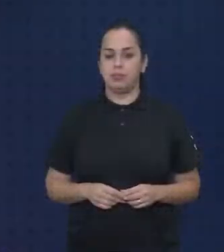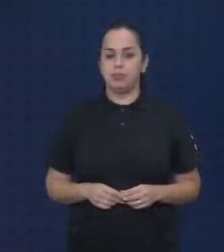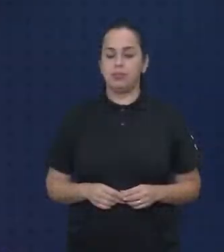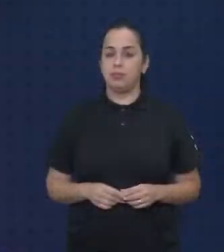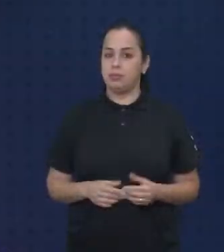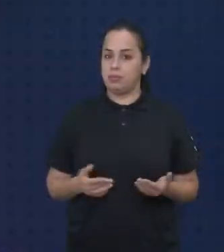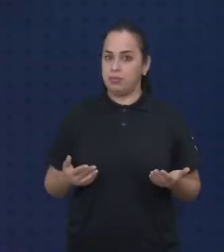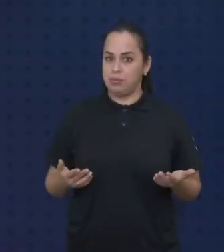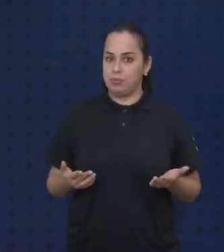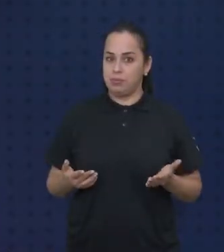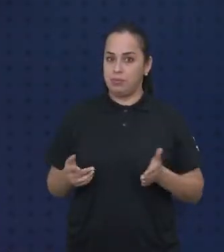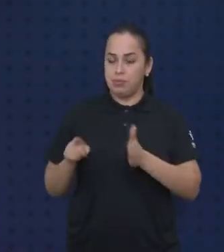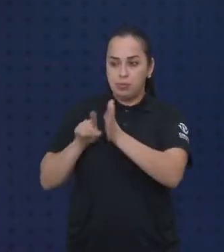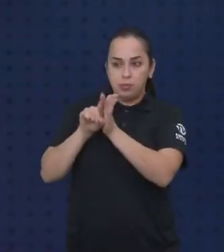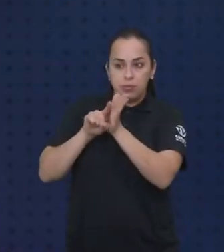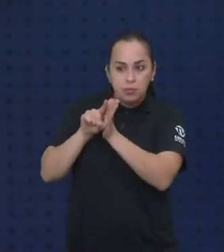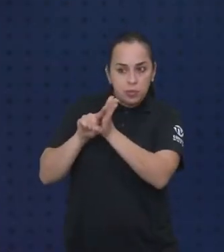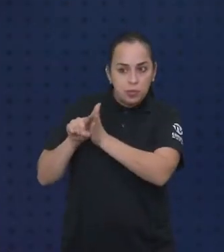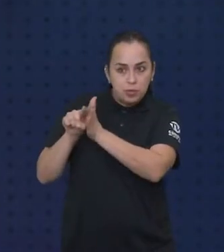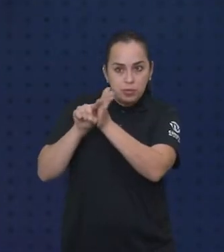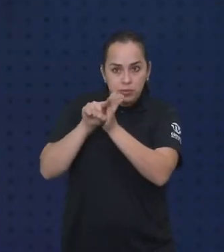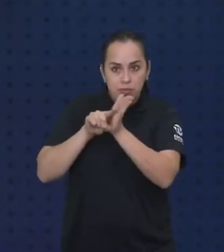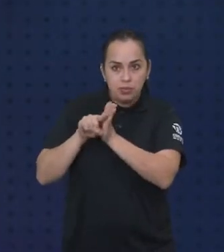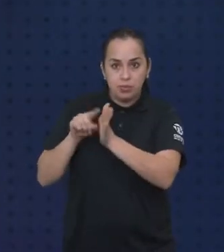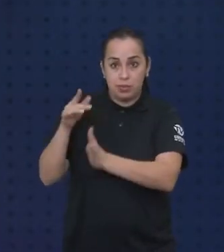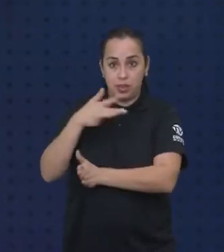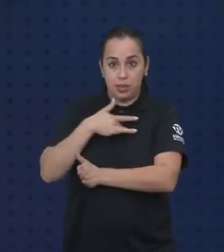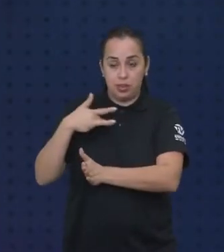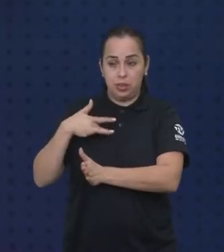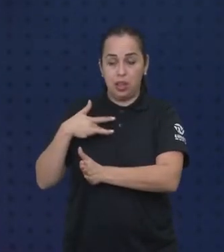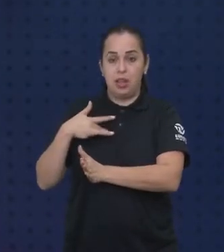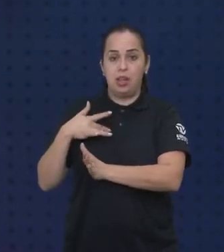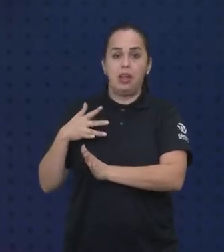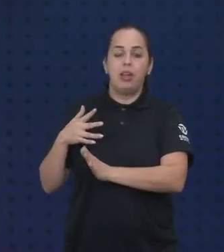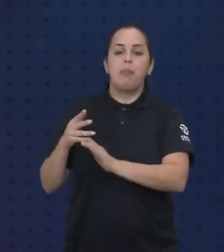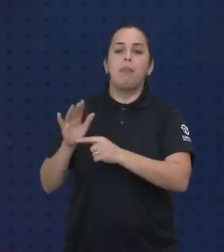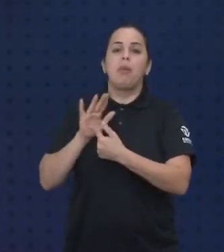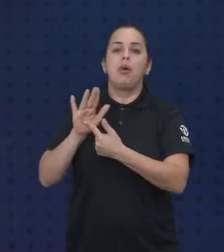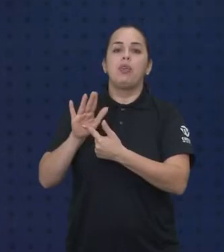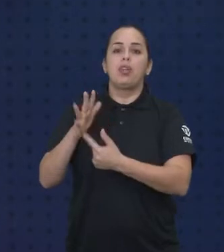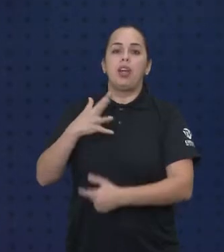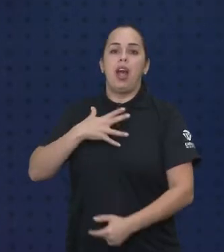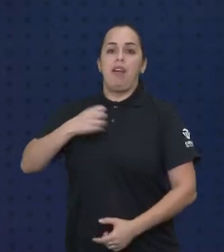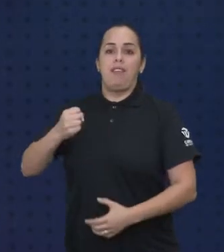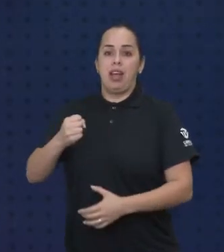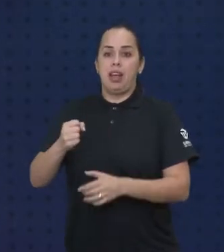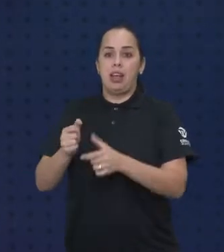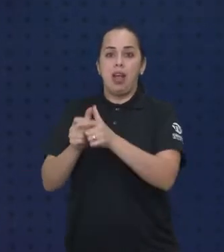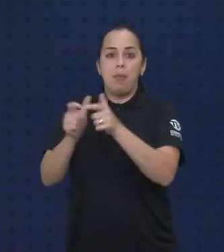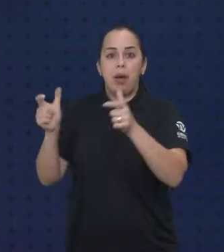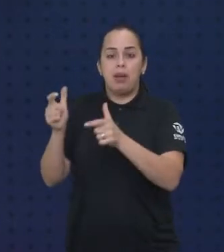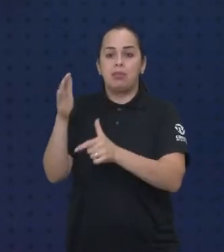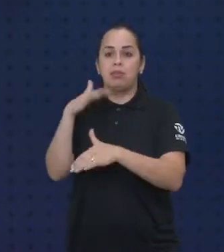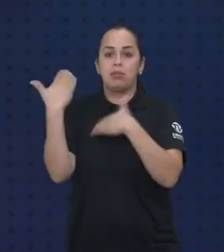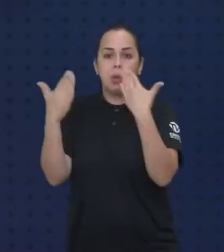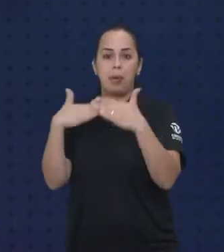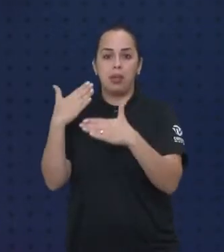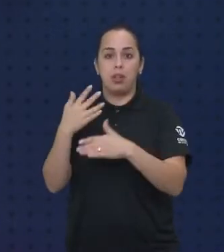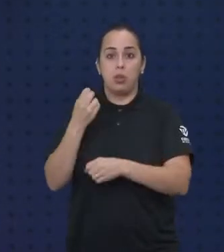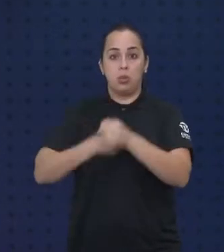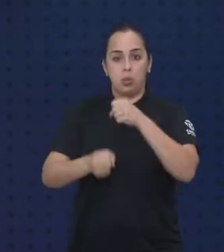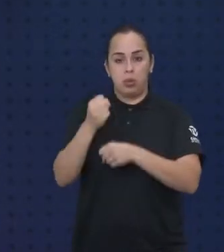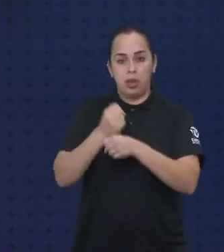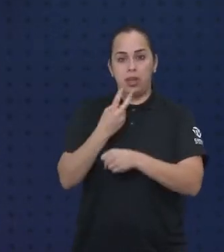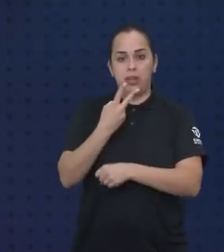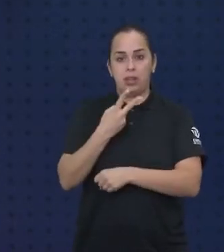os dados da Organização Mundial de Saúde revelam que o suicídio é a maior causa de morte do mundo somente em